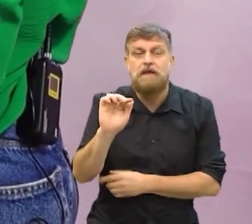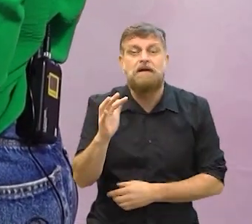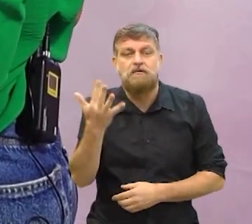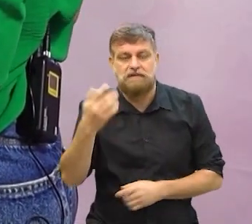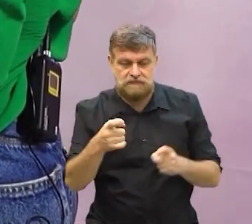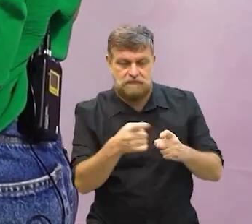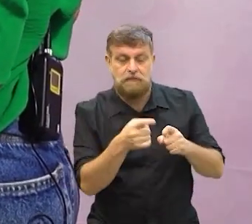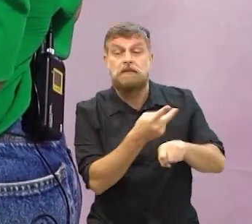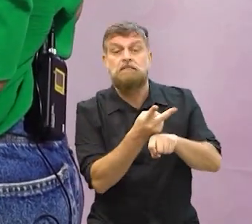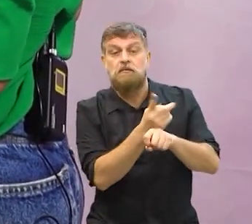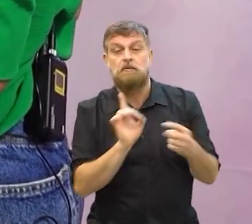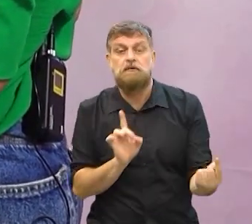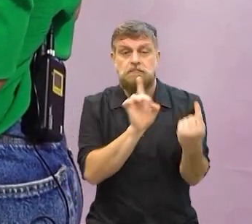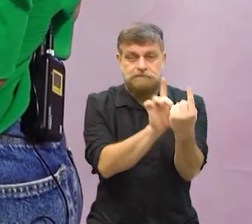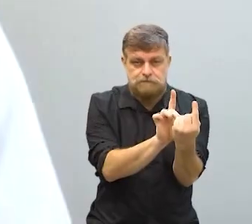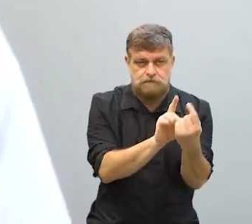procurar um médico?